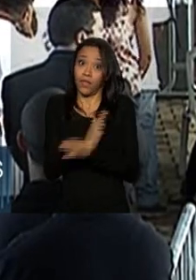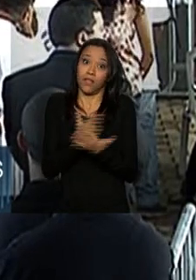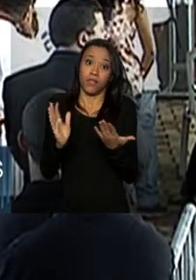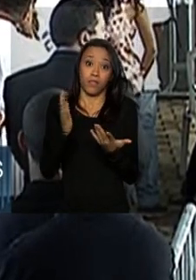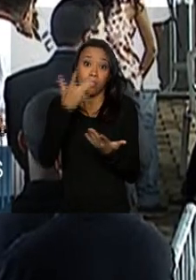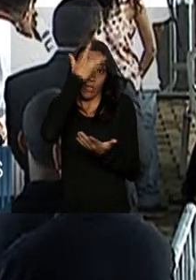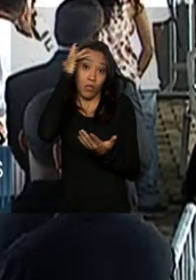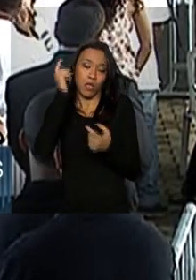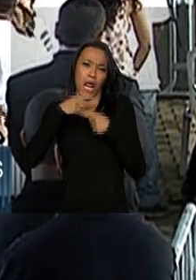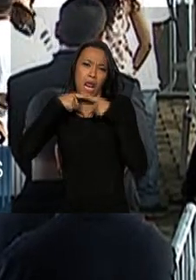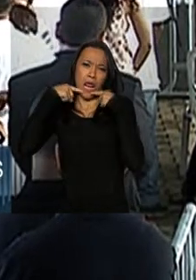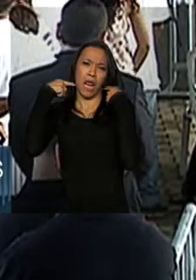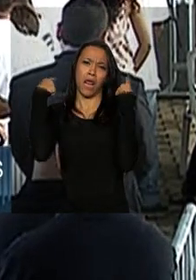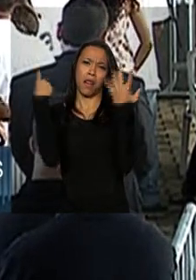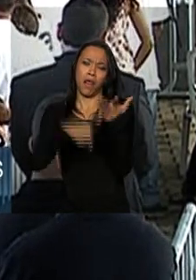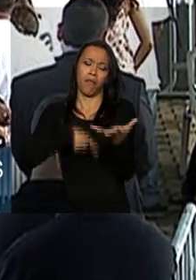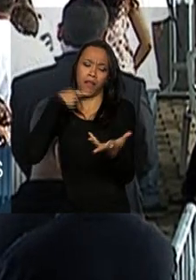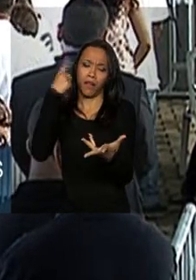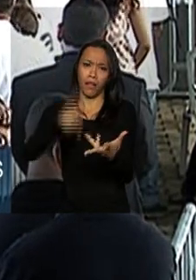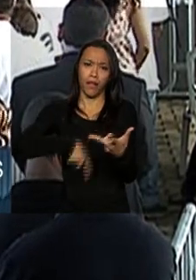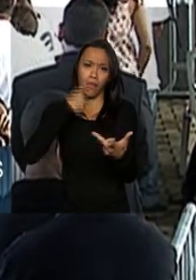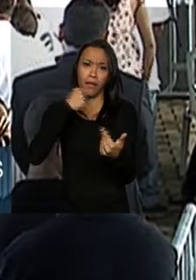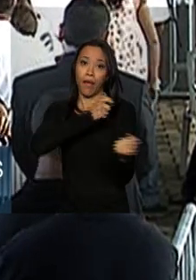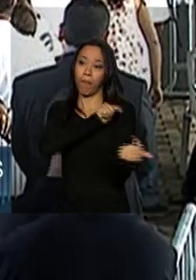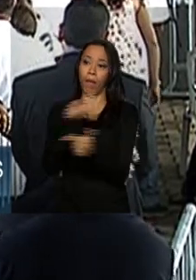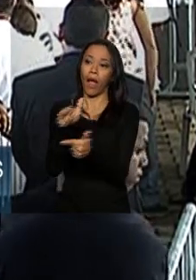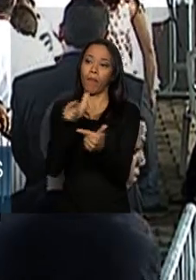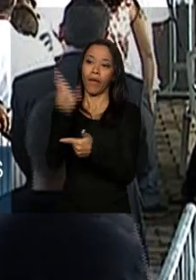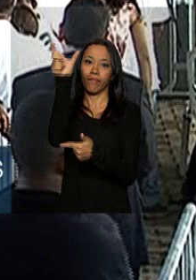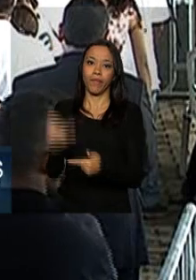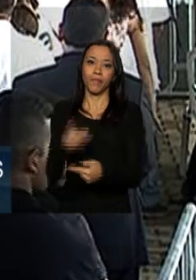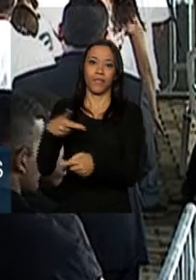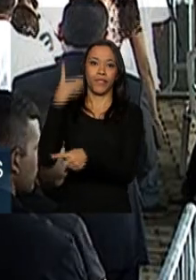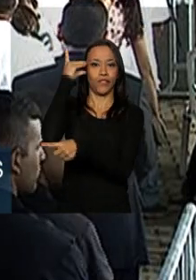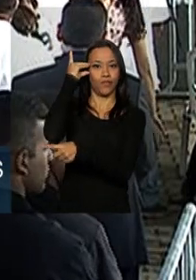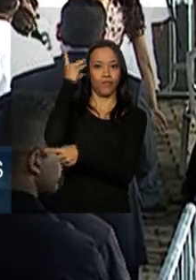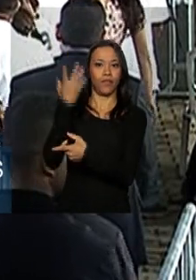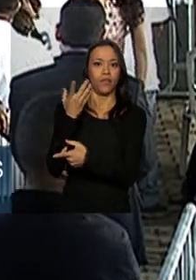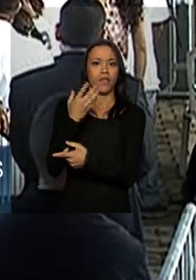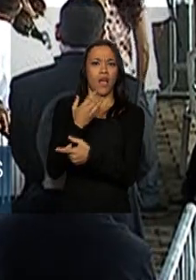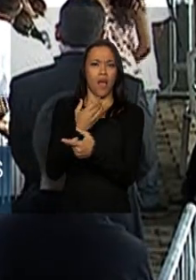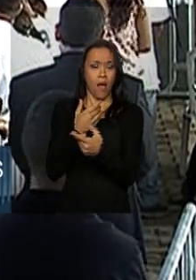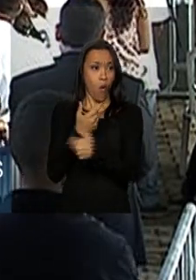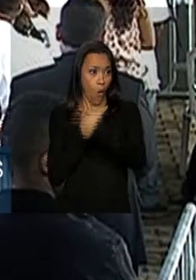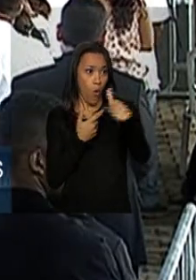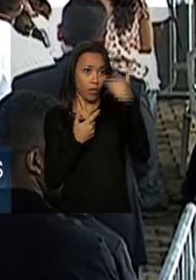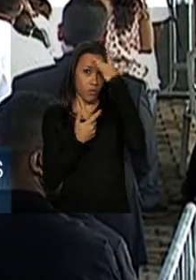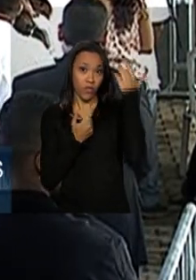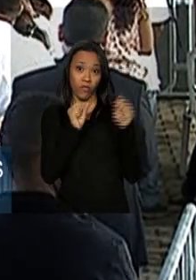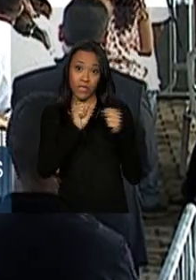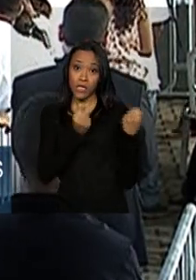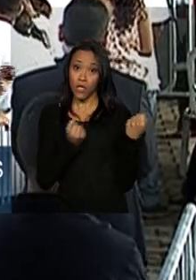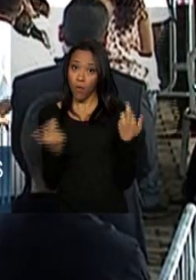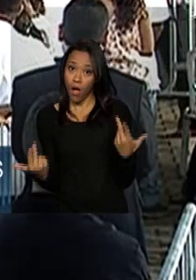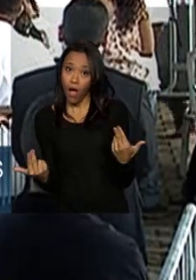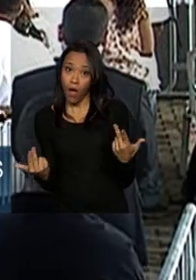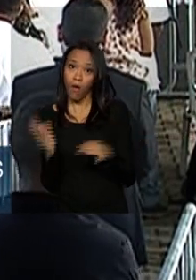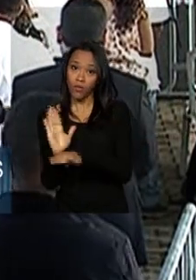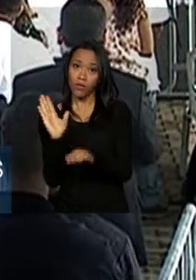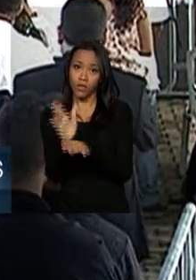criticam esse governo ou criticam a presidenta Dilma, porque nunca ninguém fez tanto pelos mais